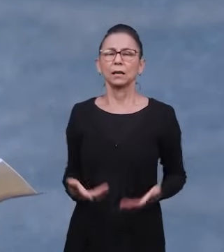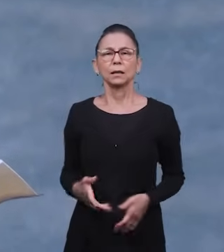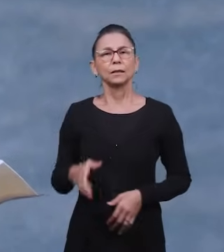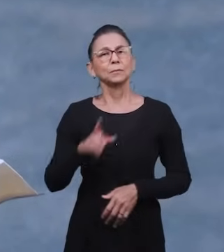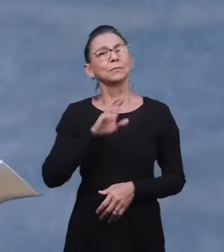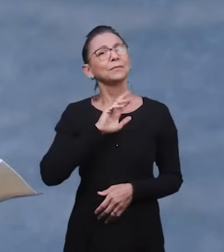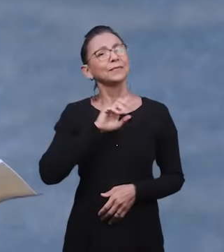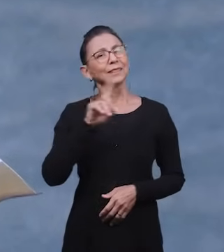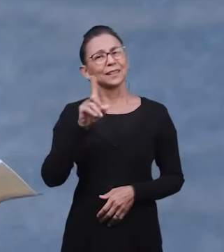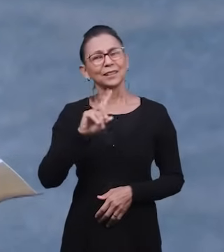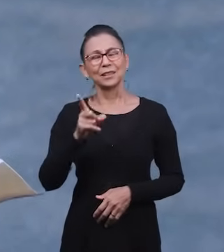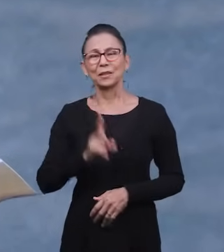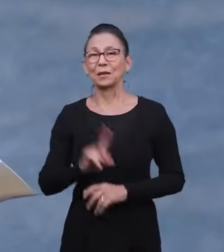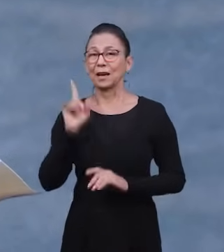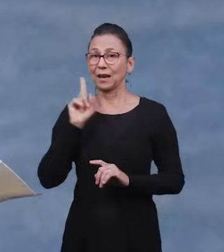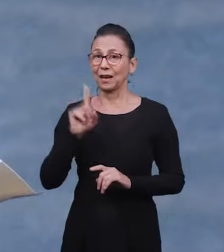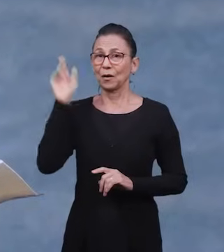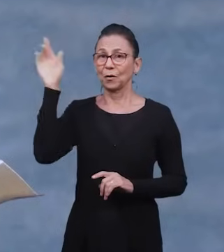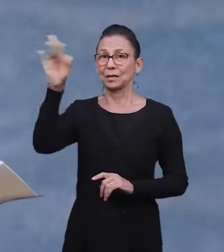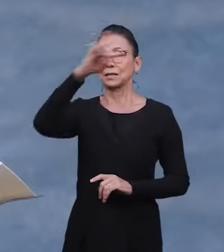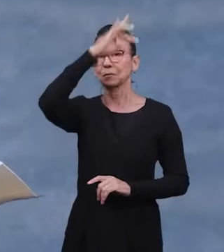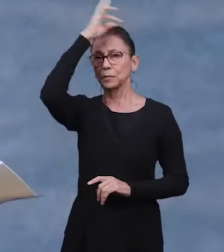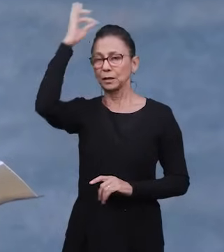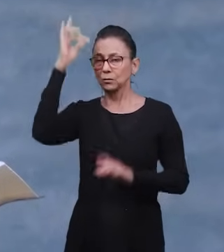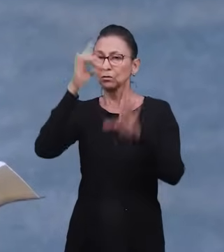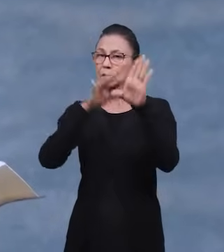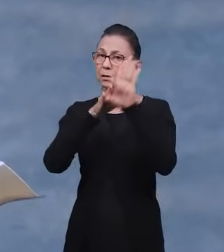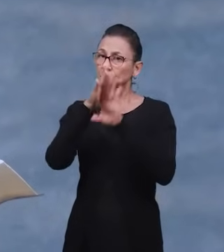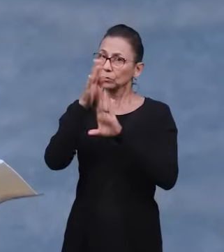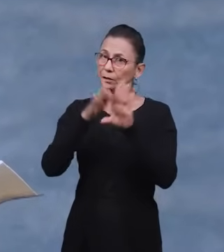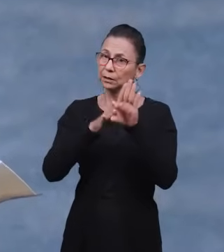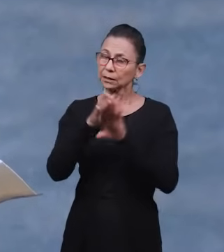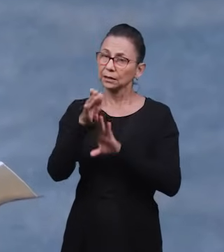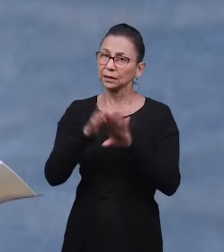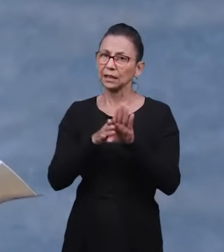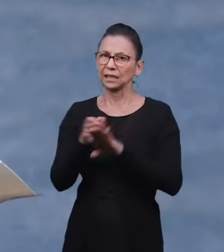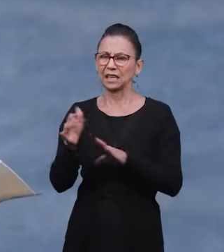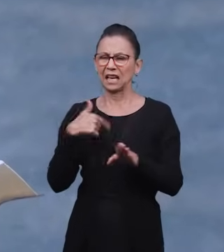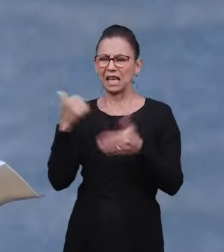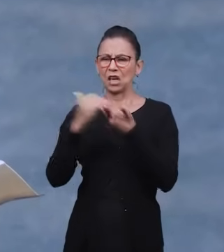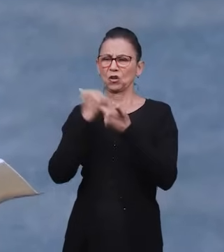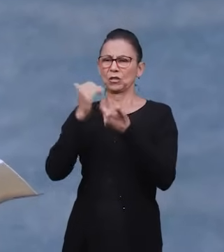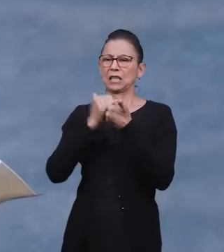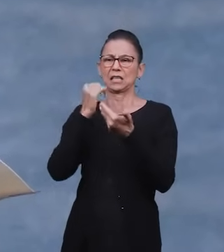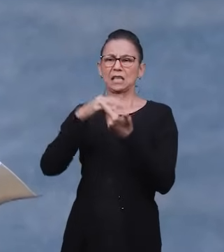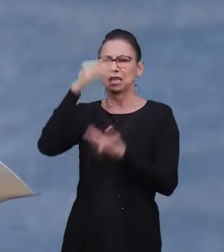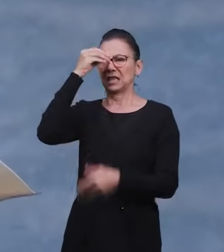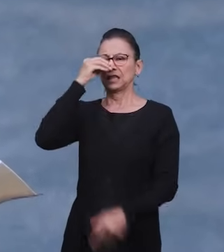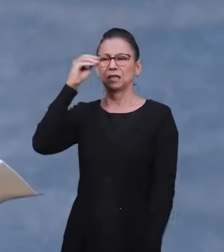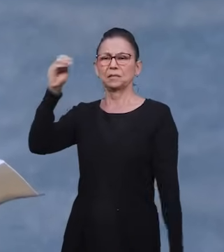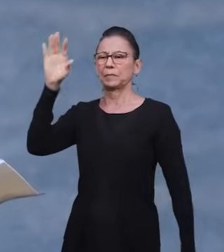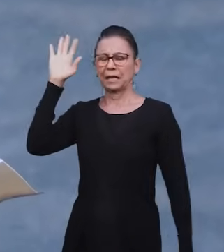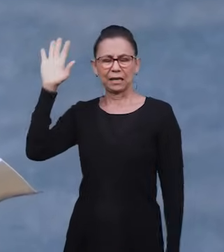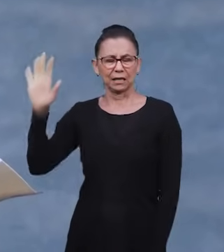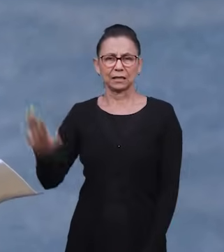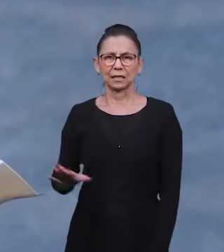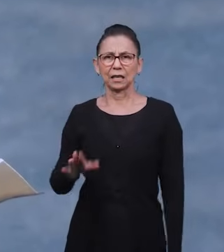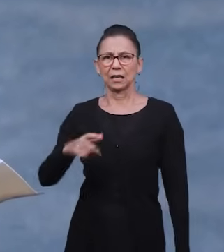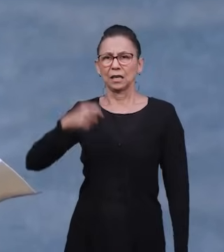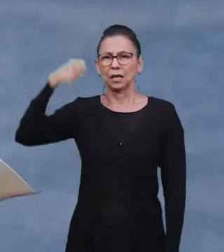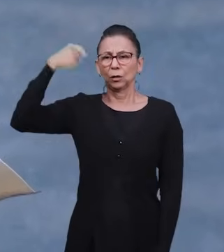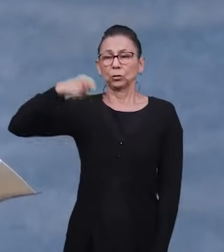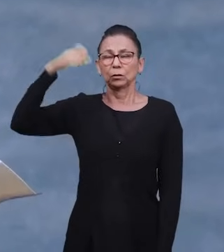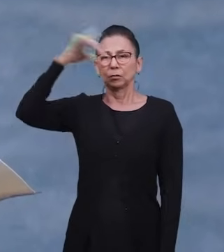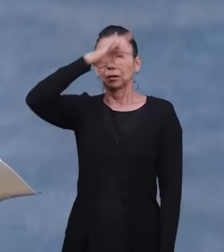é. É a palavra do Espírito Santo para a correção. Ele rejeita a correção, rejeita o domínio, rejeita